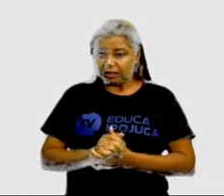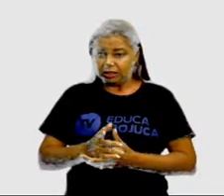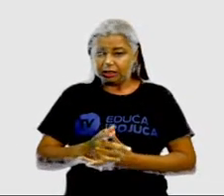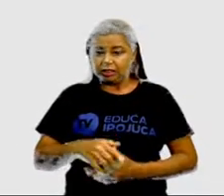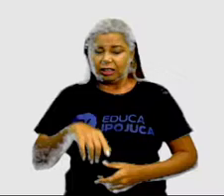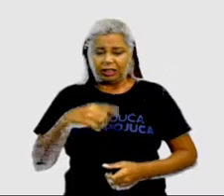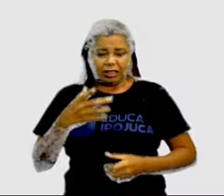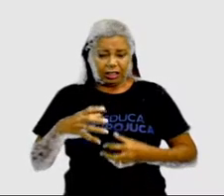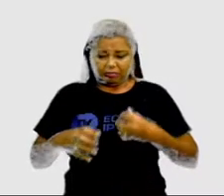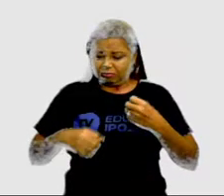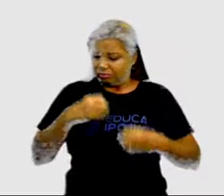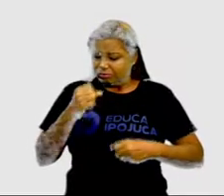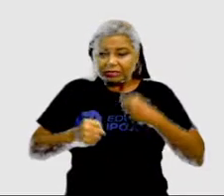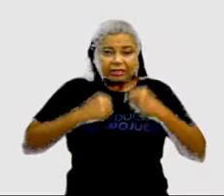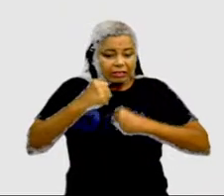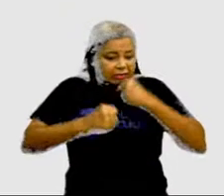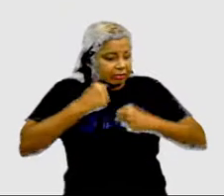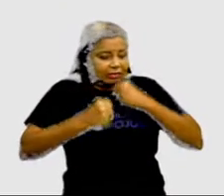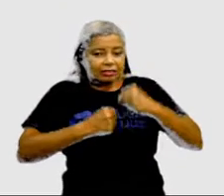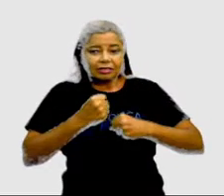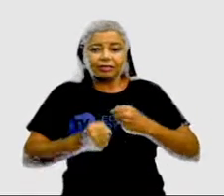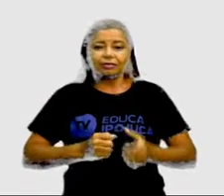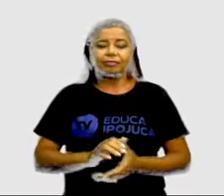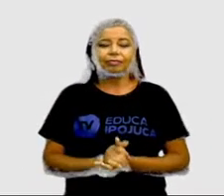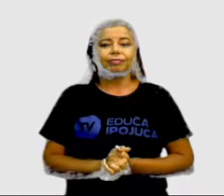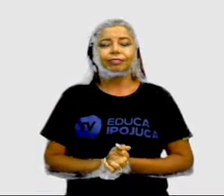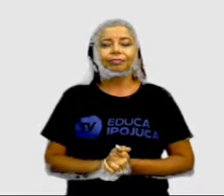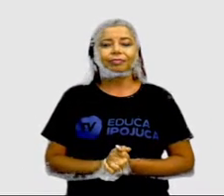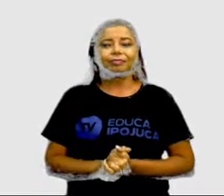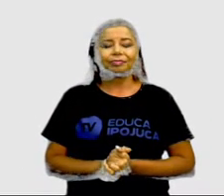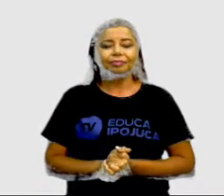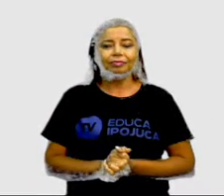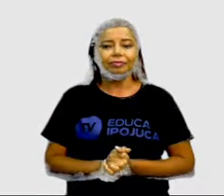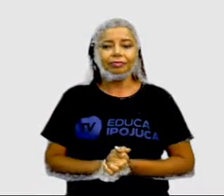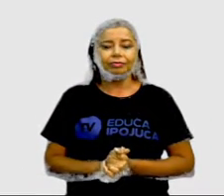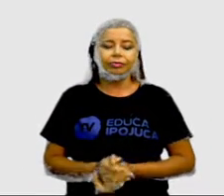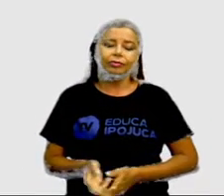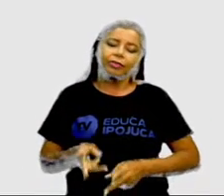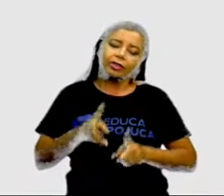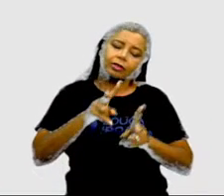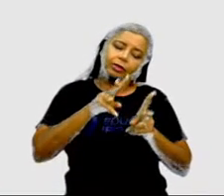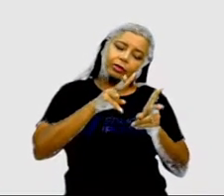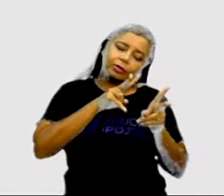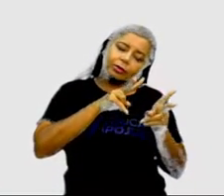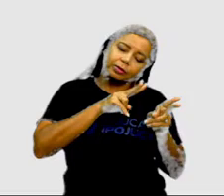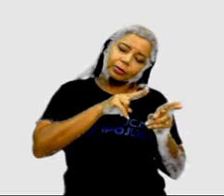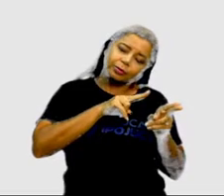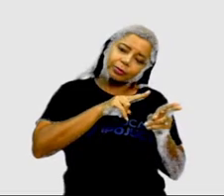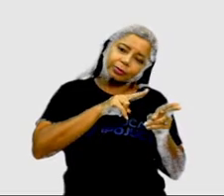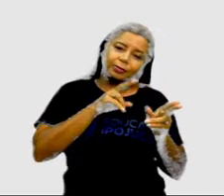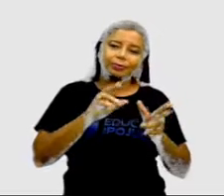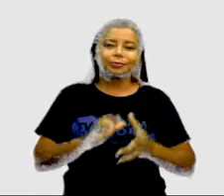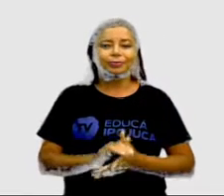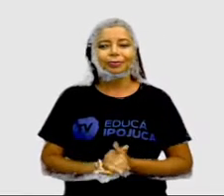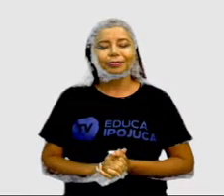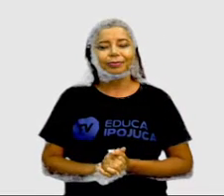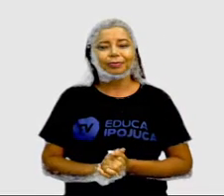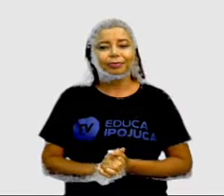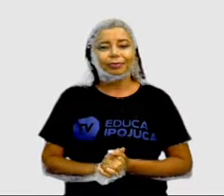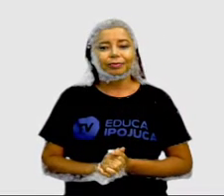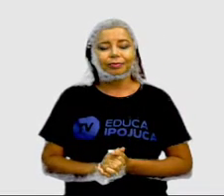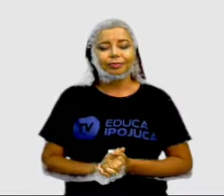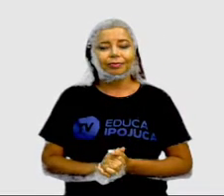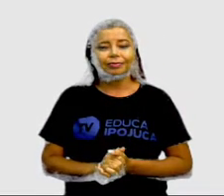louco com uma coisa, você está muito chateado. Nós temos aqui o sleepy, que é com sono ou sonolento. Nós